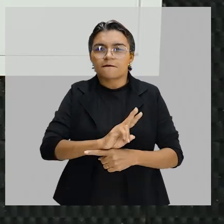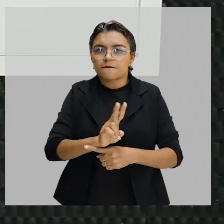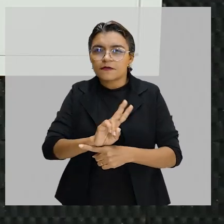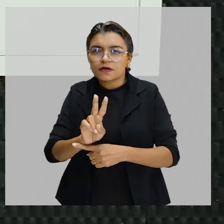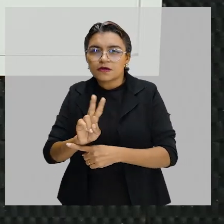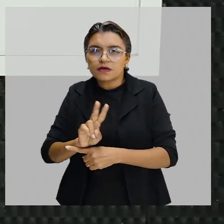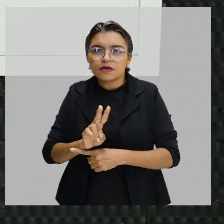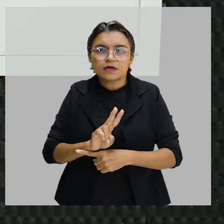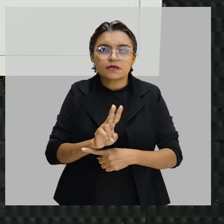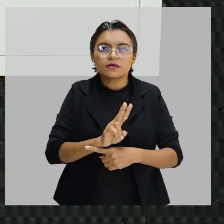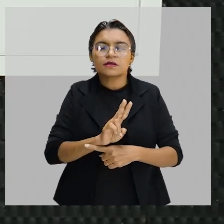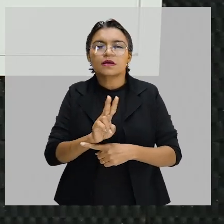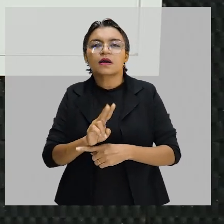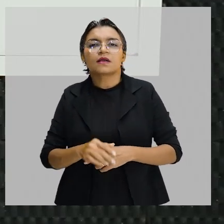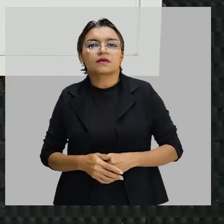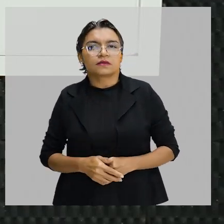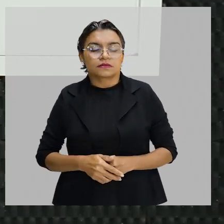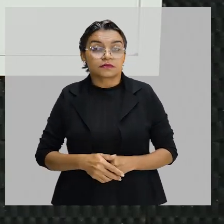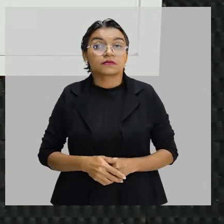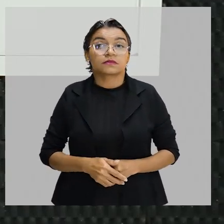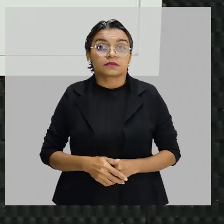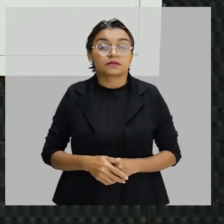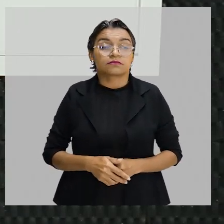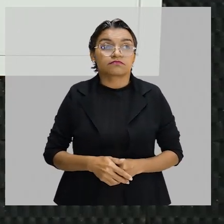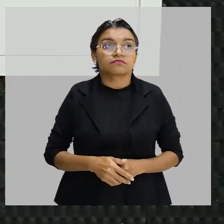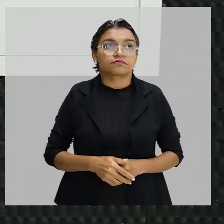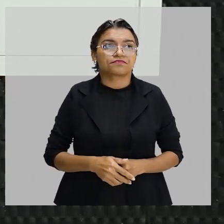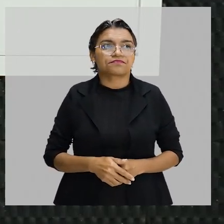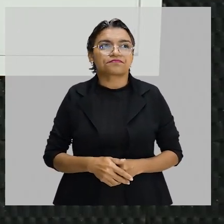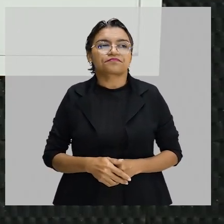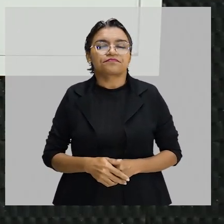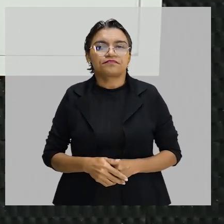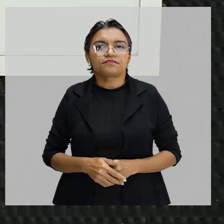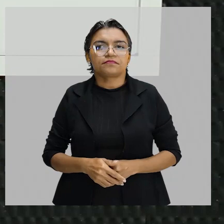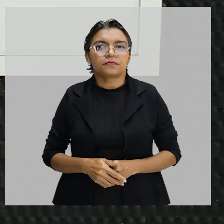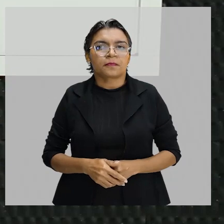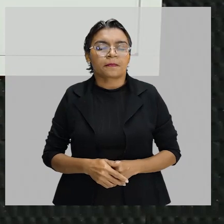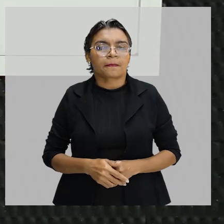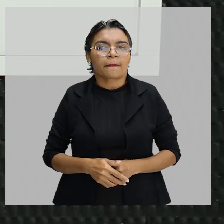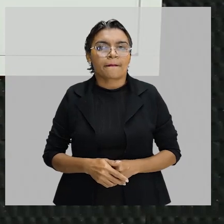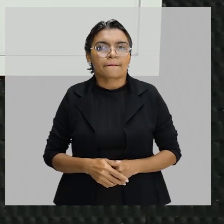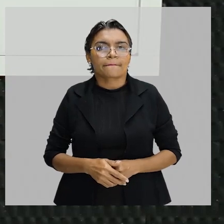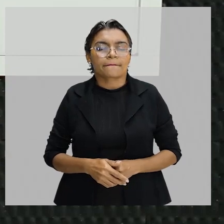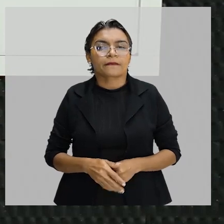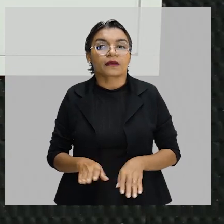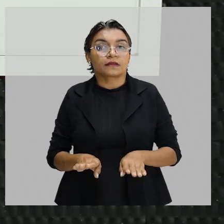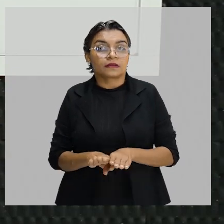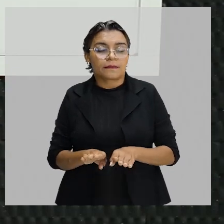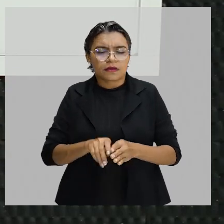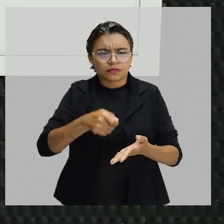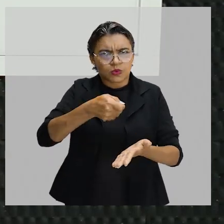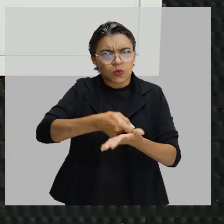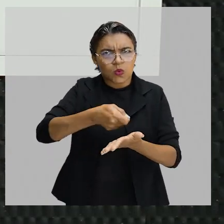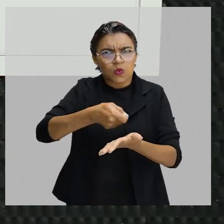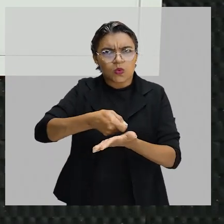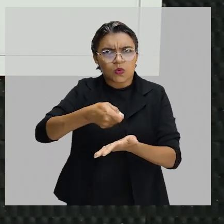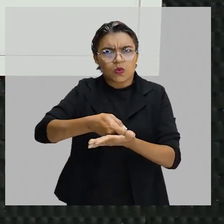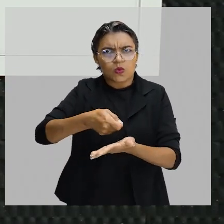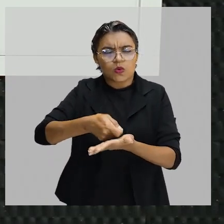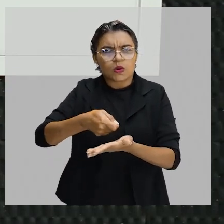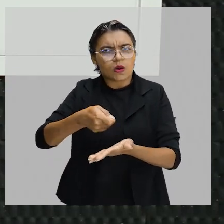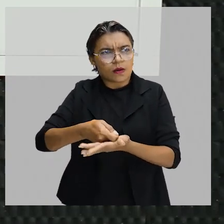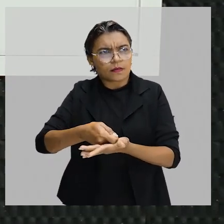fiscalizar. Ele está no âmbito da fiscalização. Ok? Ele cobra. Ó,